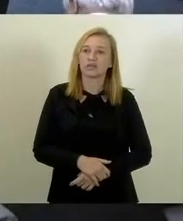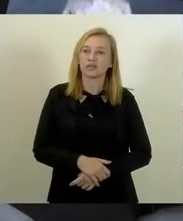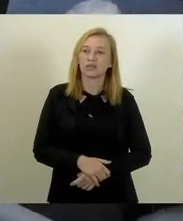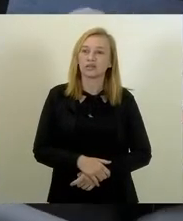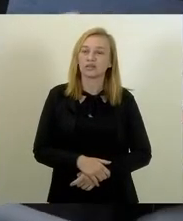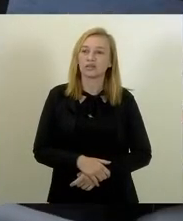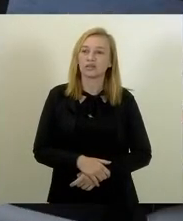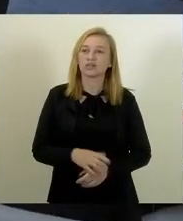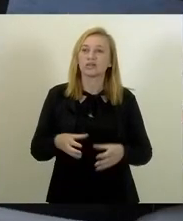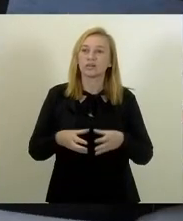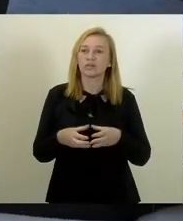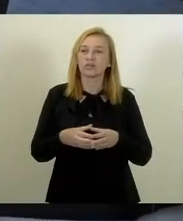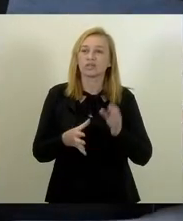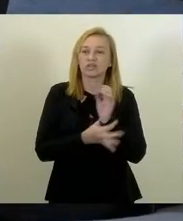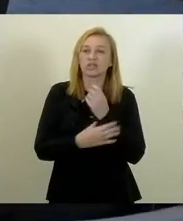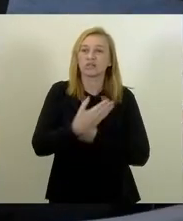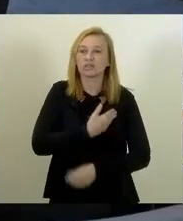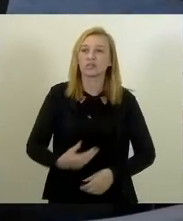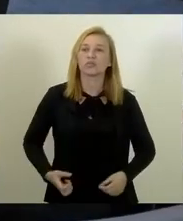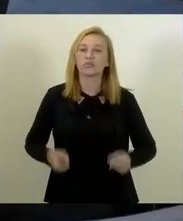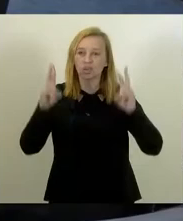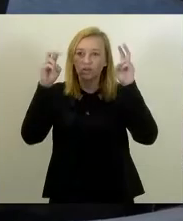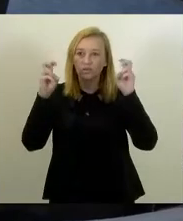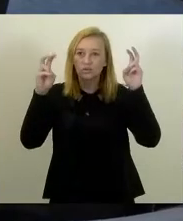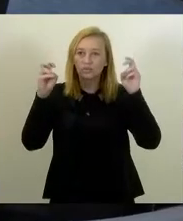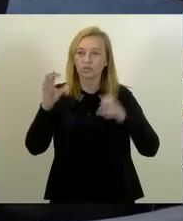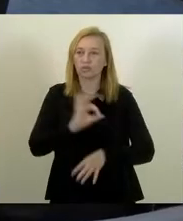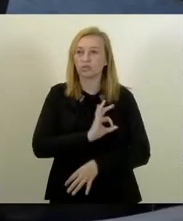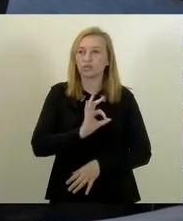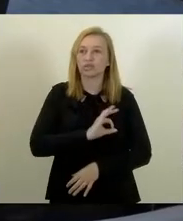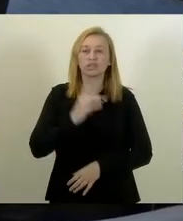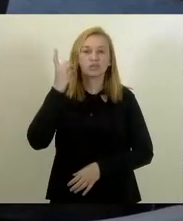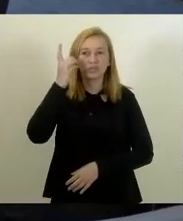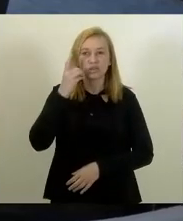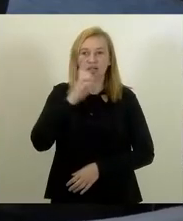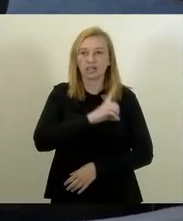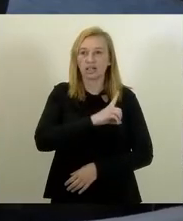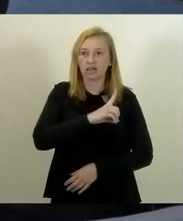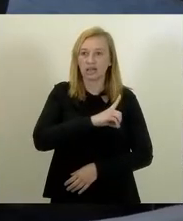Pela Comissão de Segurança Pública e Assuntos de Polícia, a deputada delegada Marta Rocha.